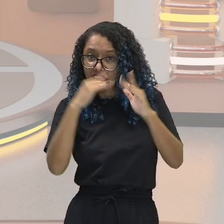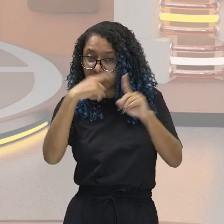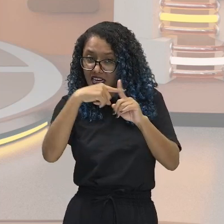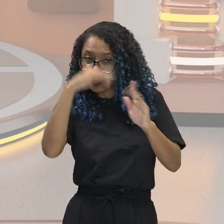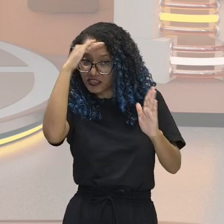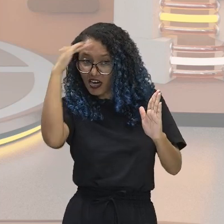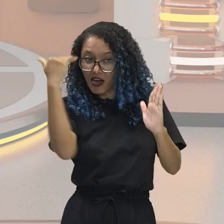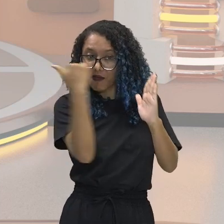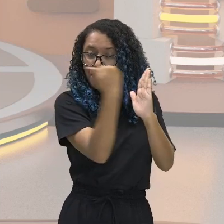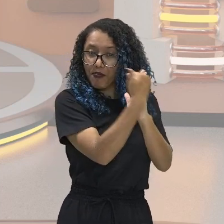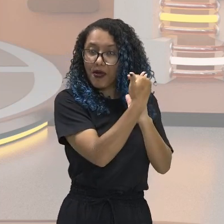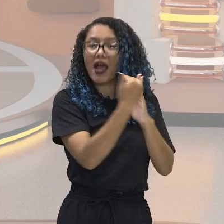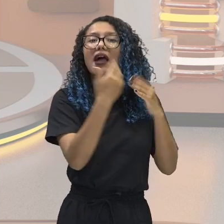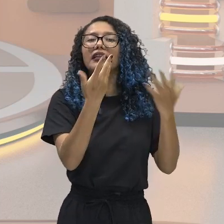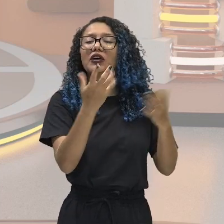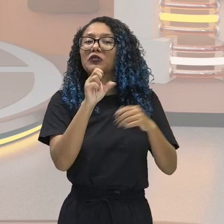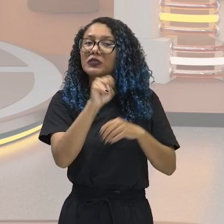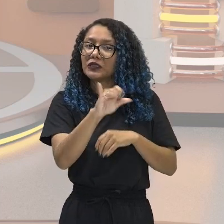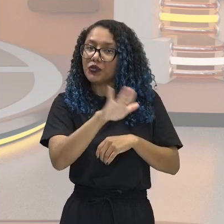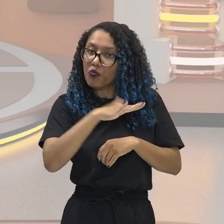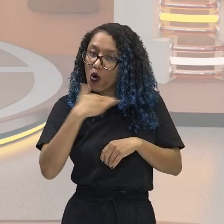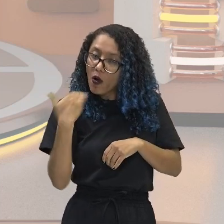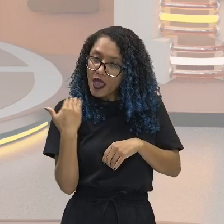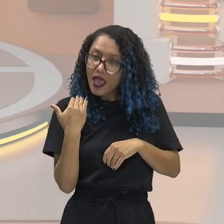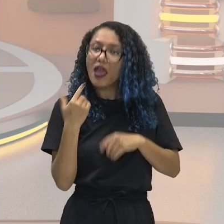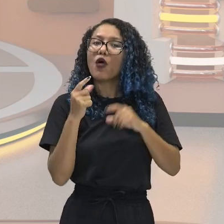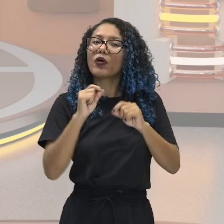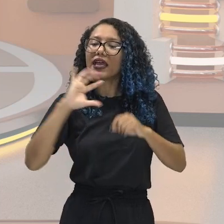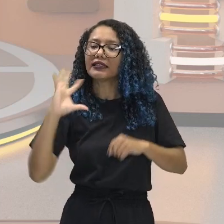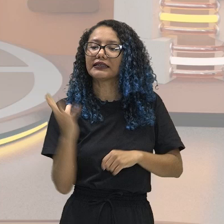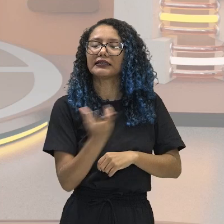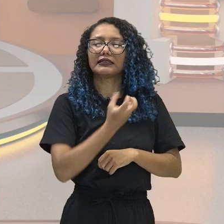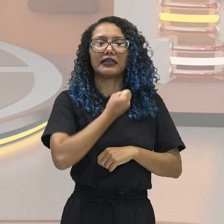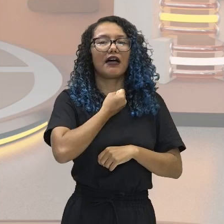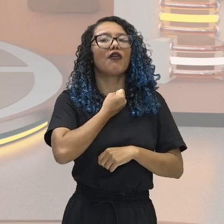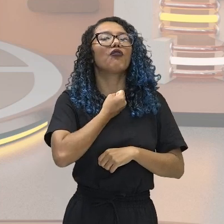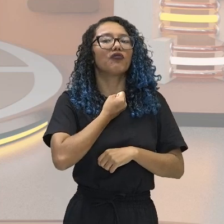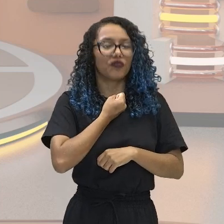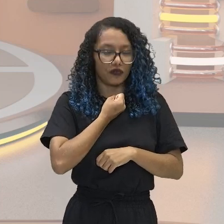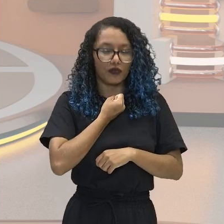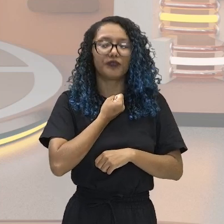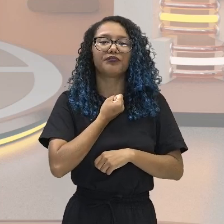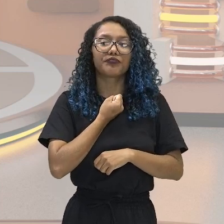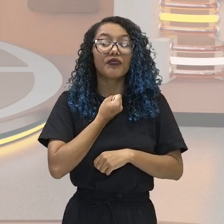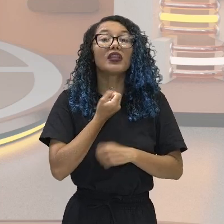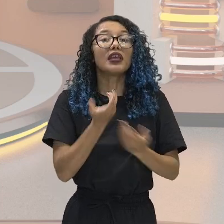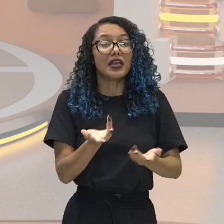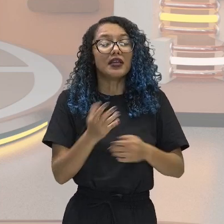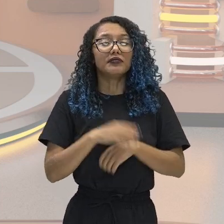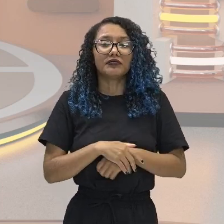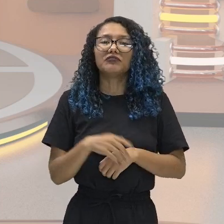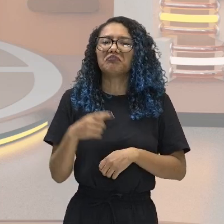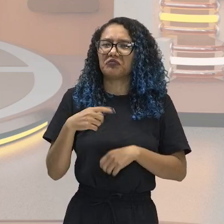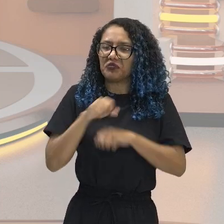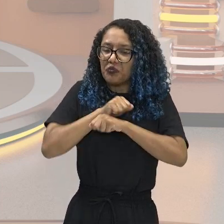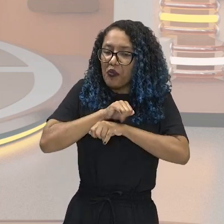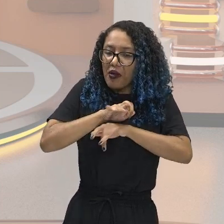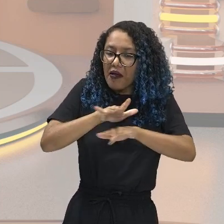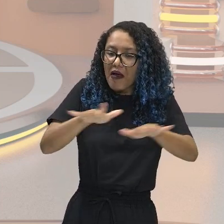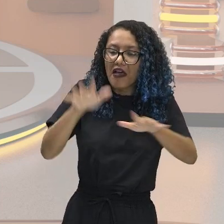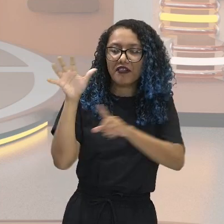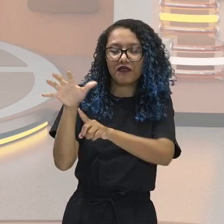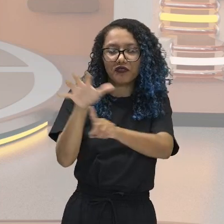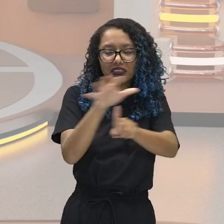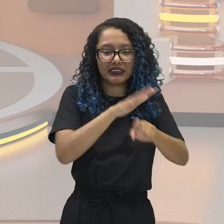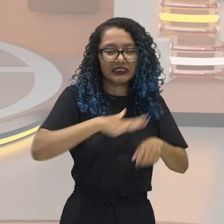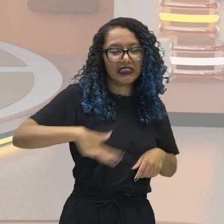você ia ser salvo. E essa ideia de salvação norteou muito a mentalidade medieval e também fez com que a igreja